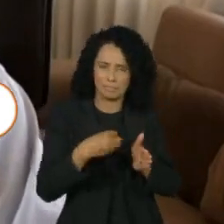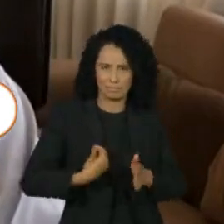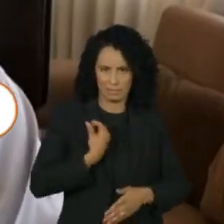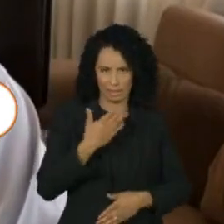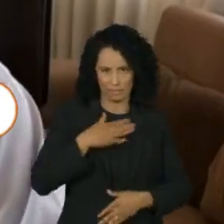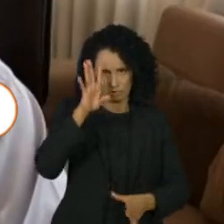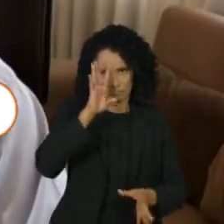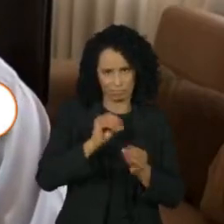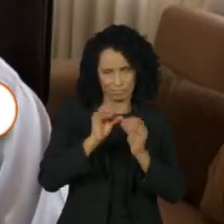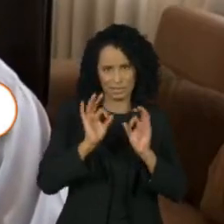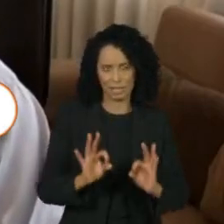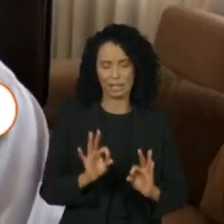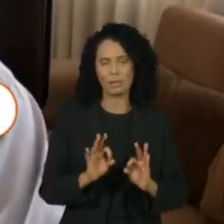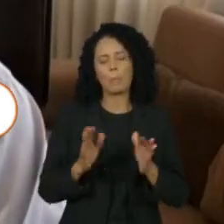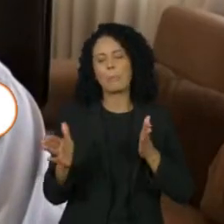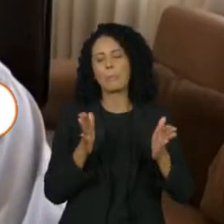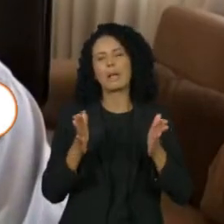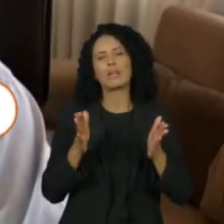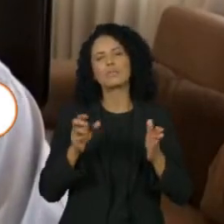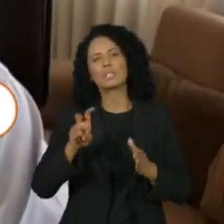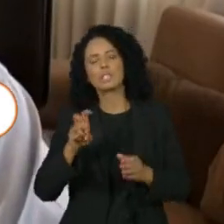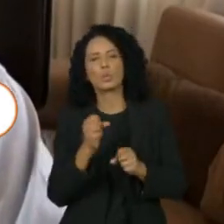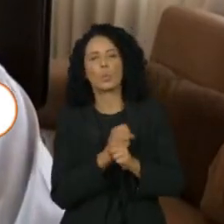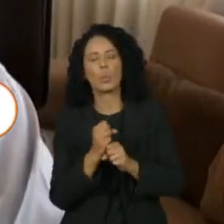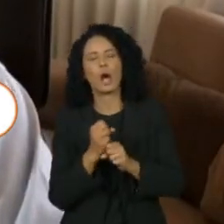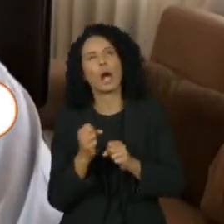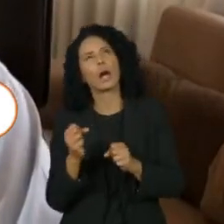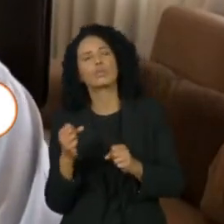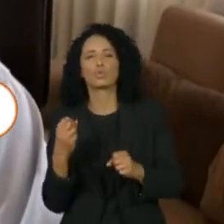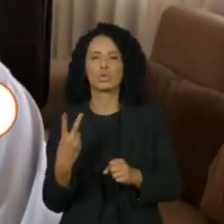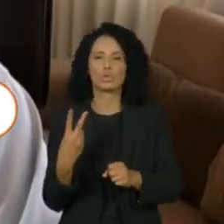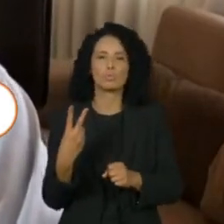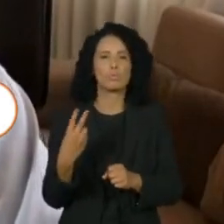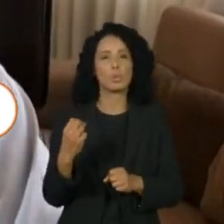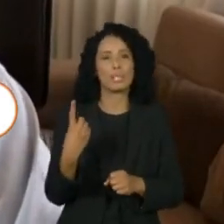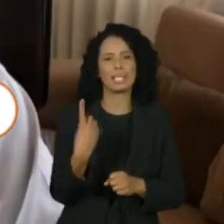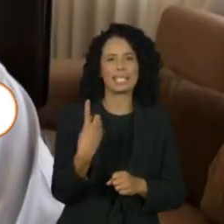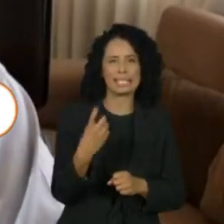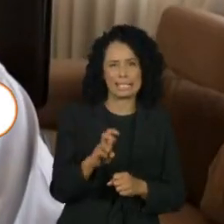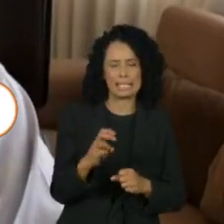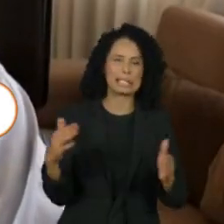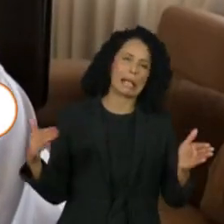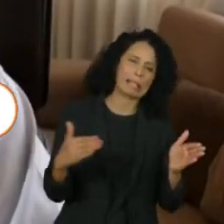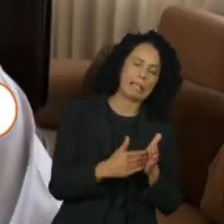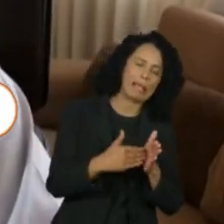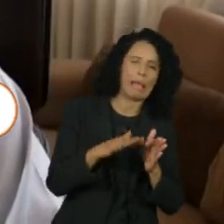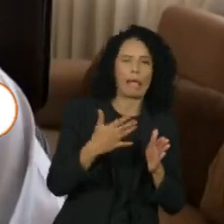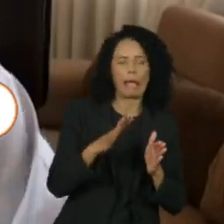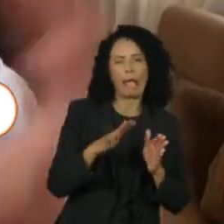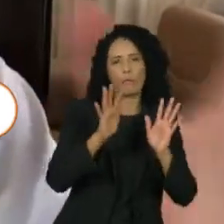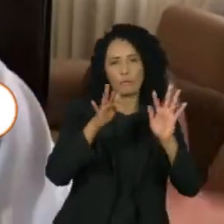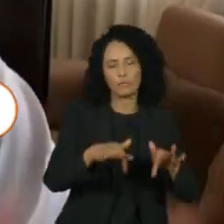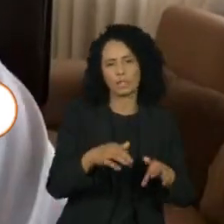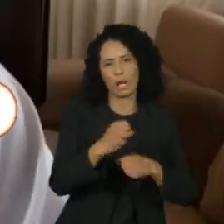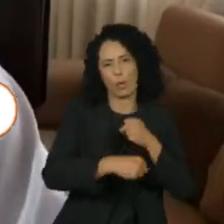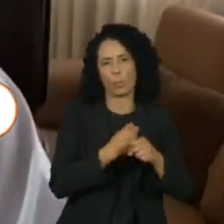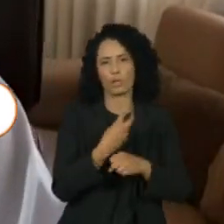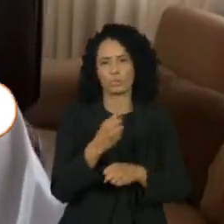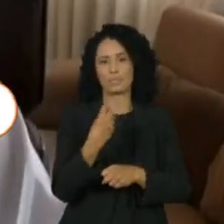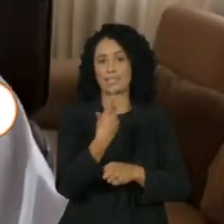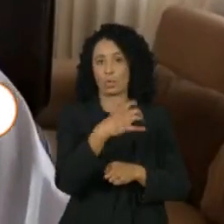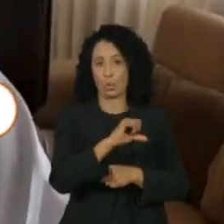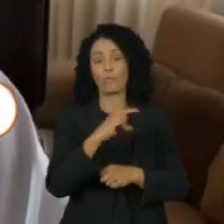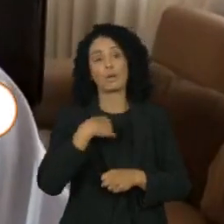5 anos, de 2015 a 2019, mais ou menos, final de 2019, mas ele resume trabalhos